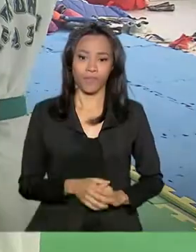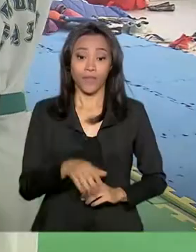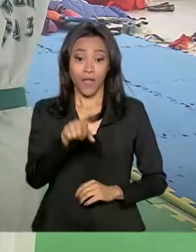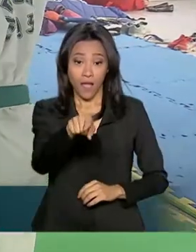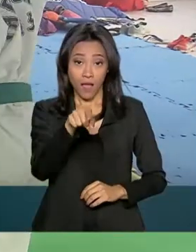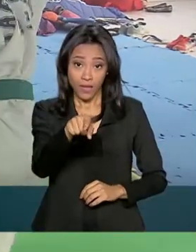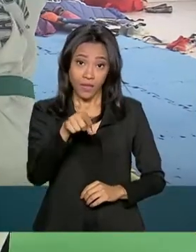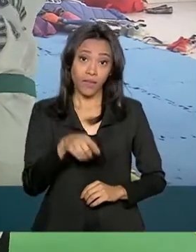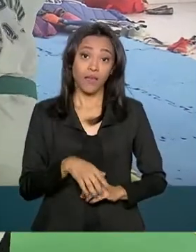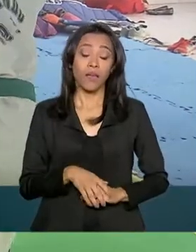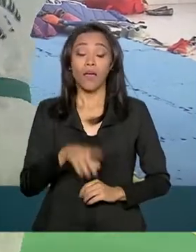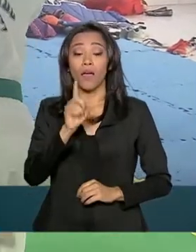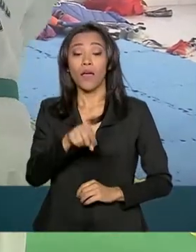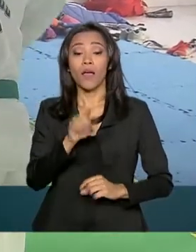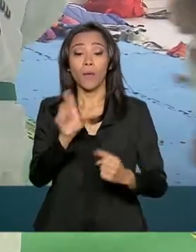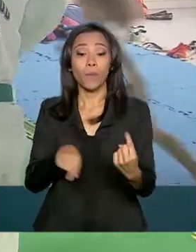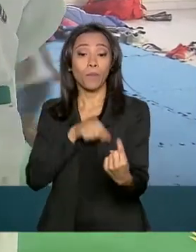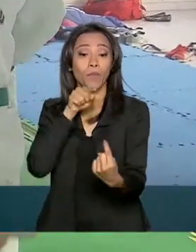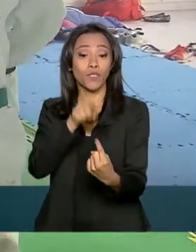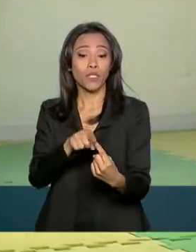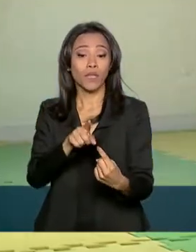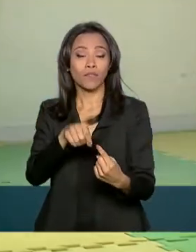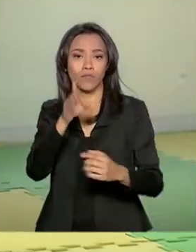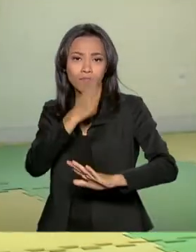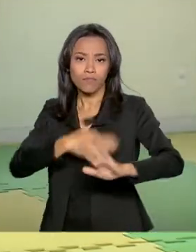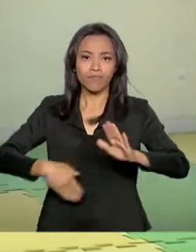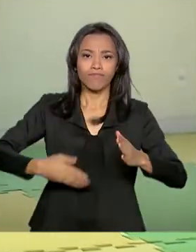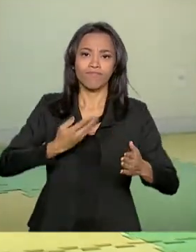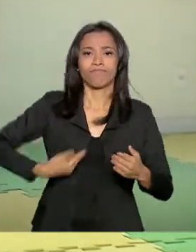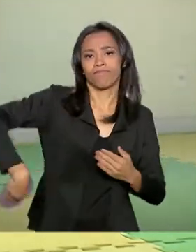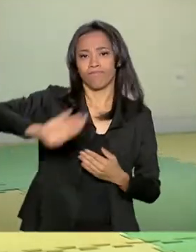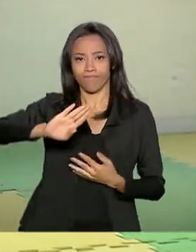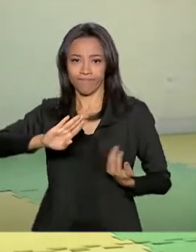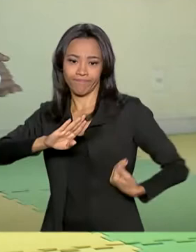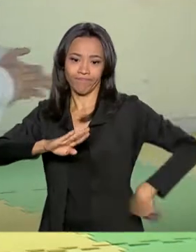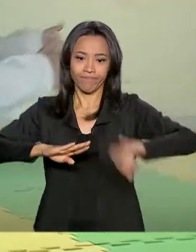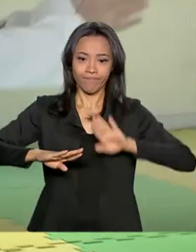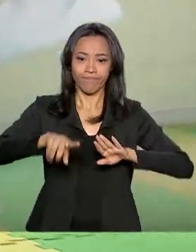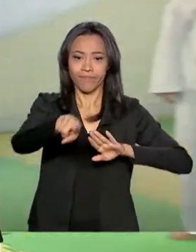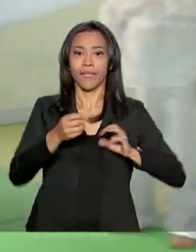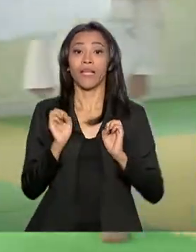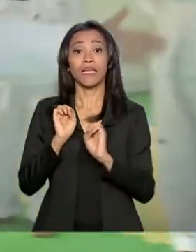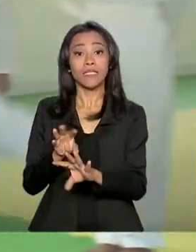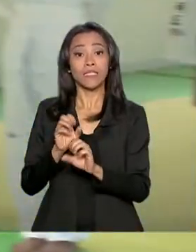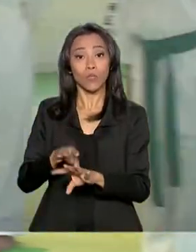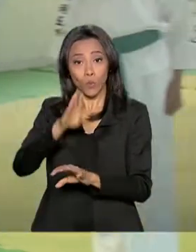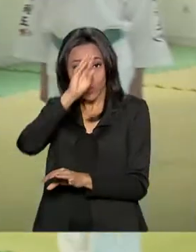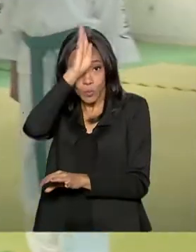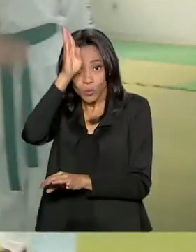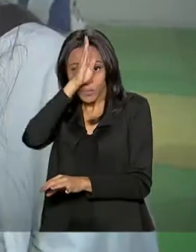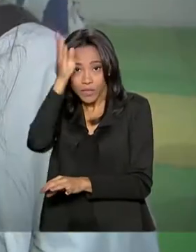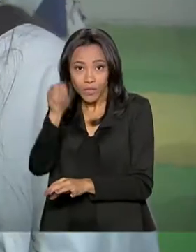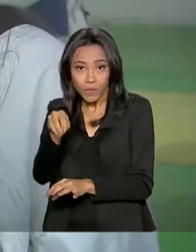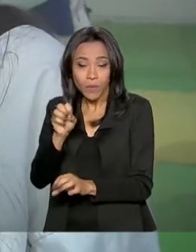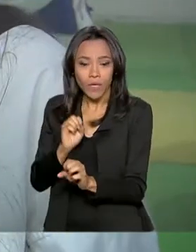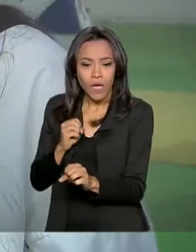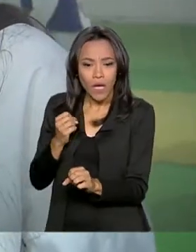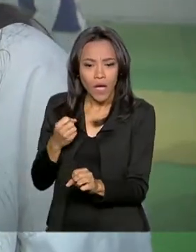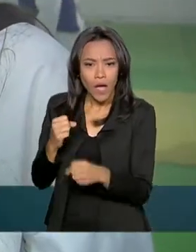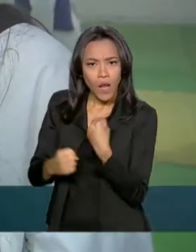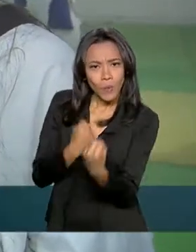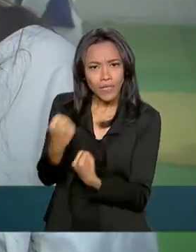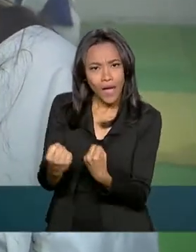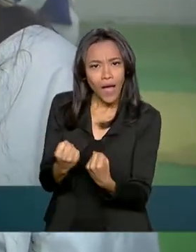se ligam pelo projeto Taekwondown, quando a professora Kátia começou a ensinar o sobrinho Pedro a lutar. Superação,